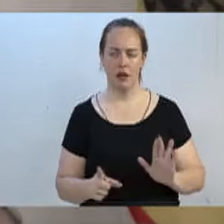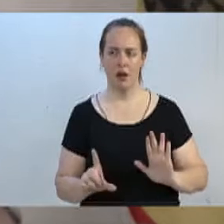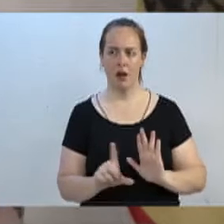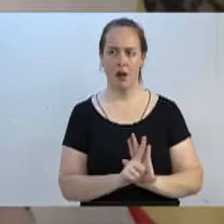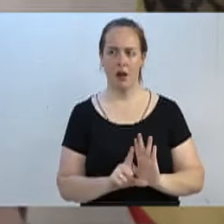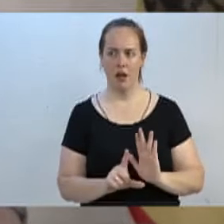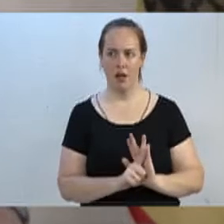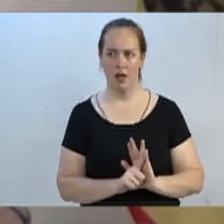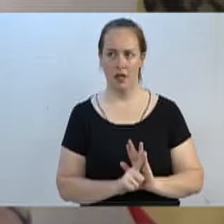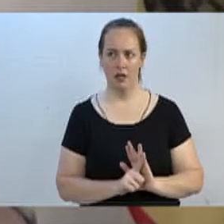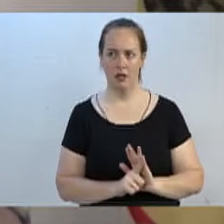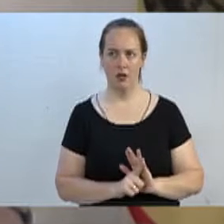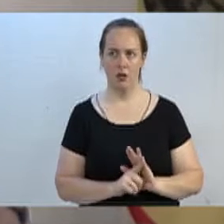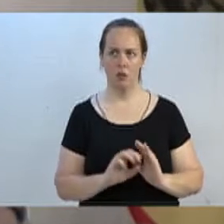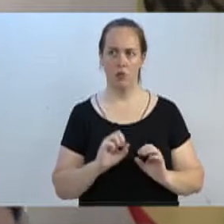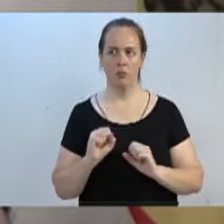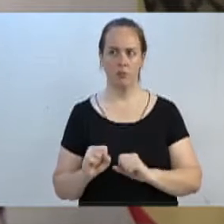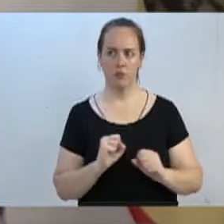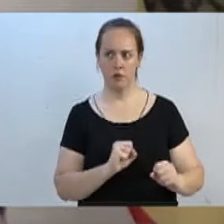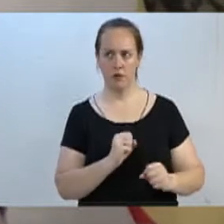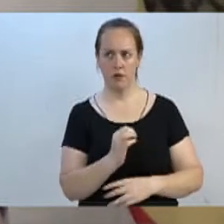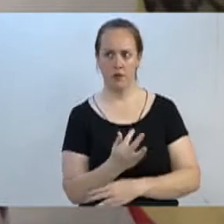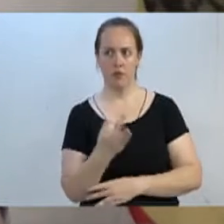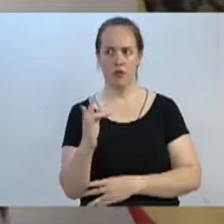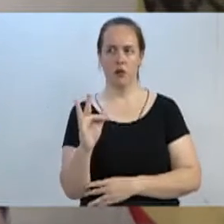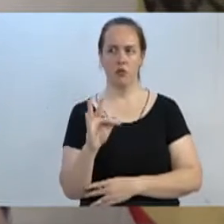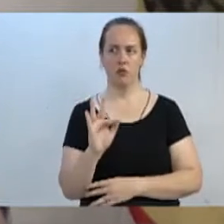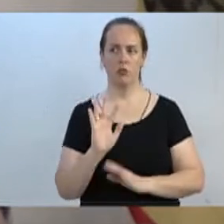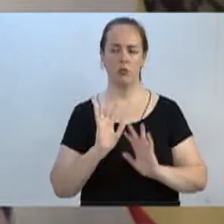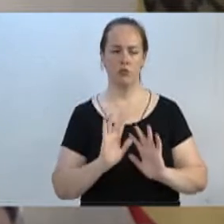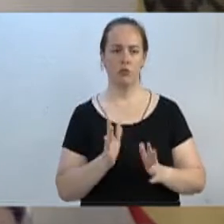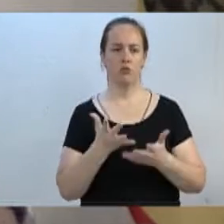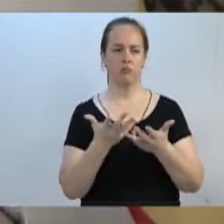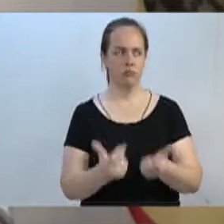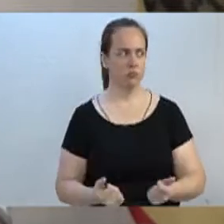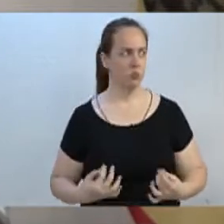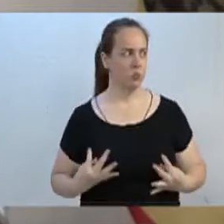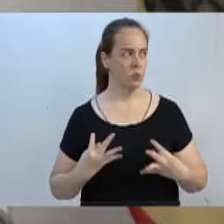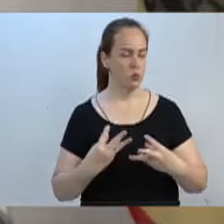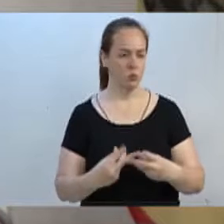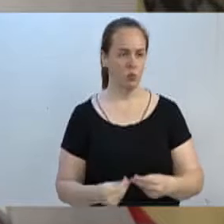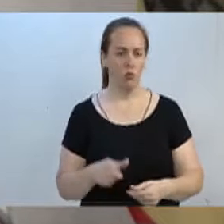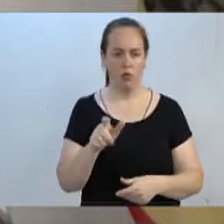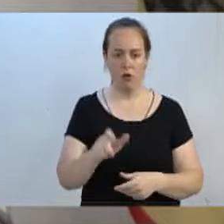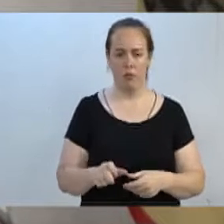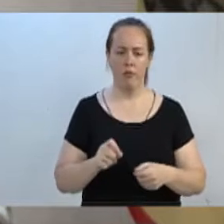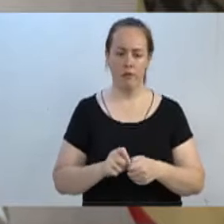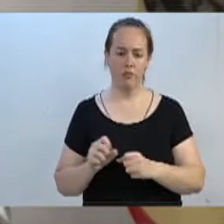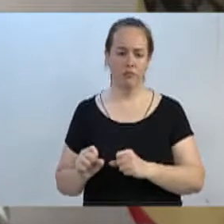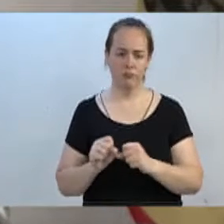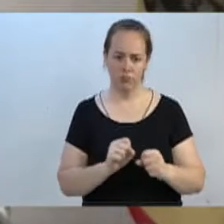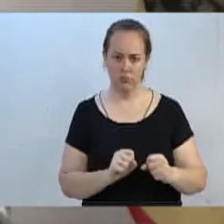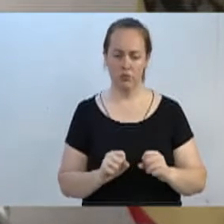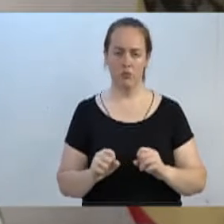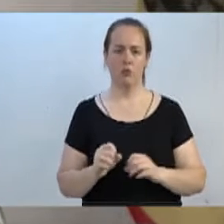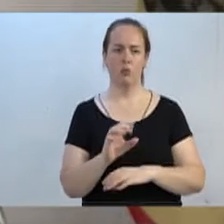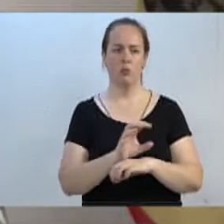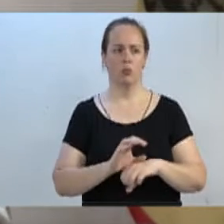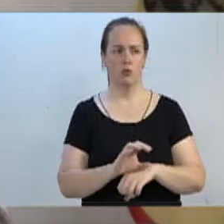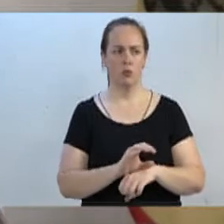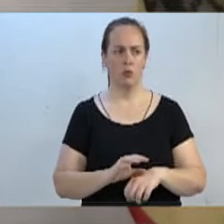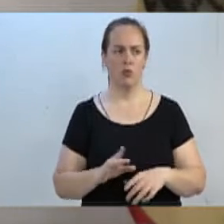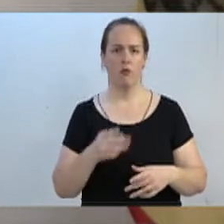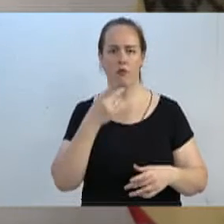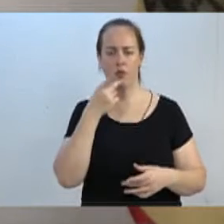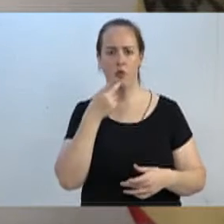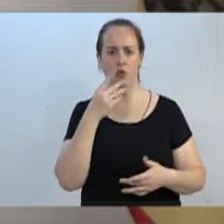legislação, ou o legislador federal, abocanhou tudo. Ele fez a Constituição. Então, ele abocanhou tudo, não deixou sobrar nada. E do